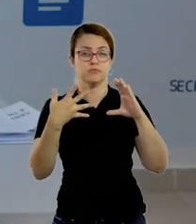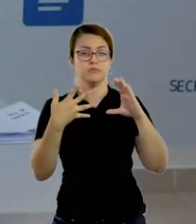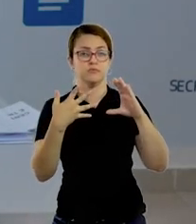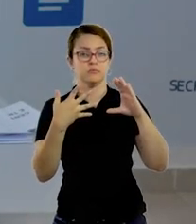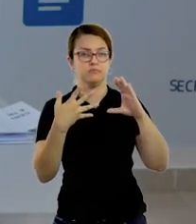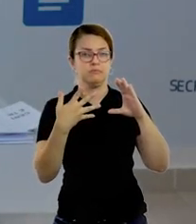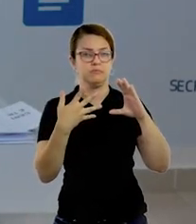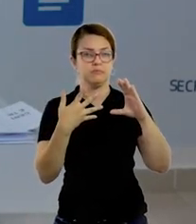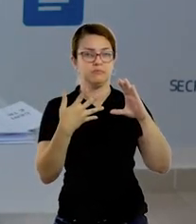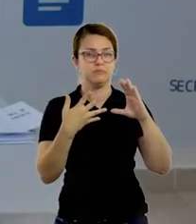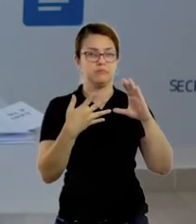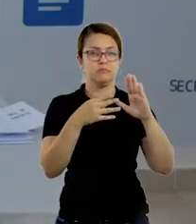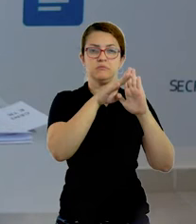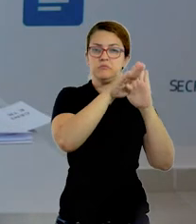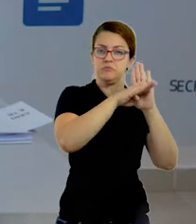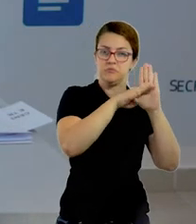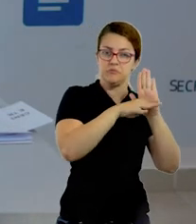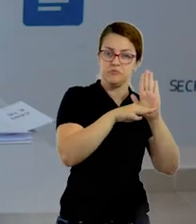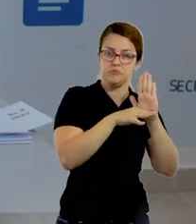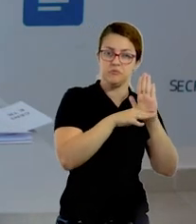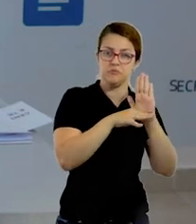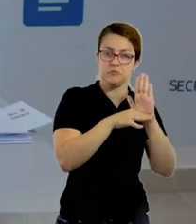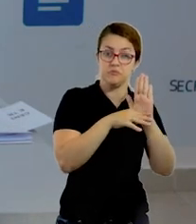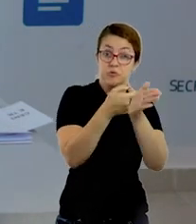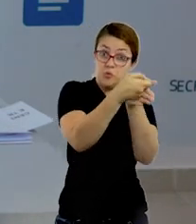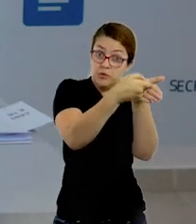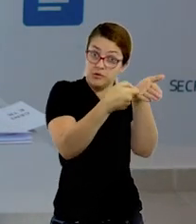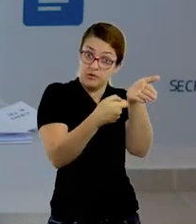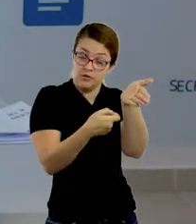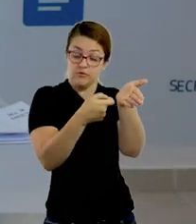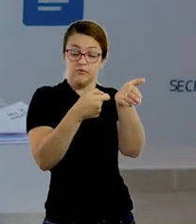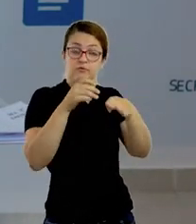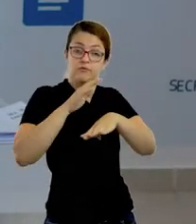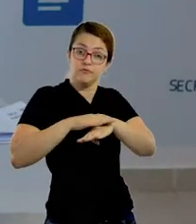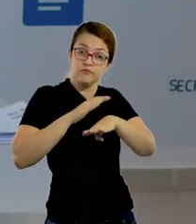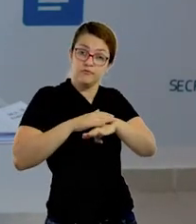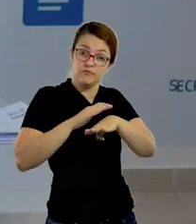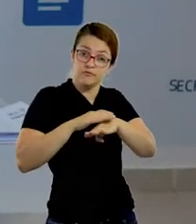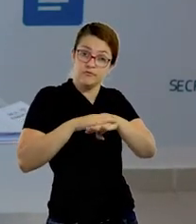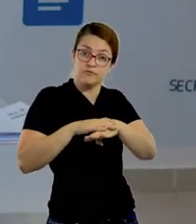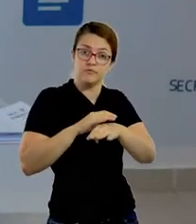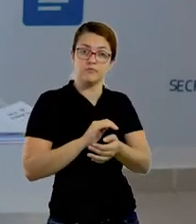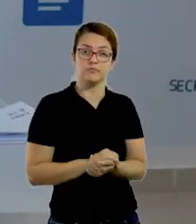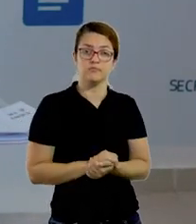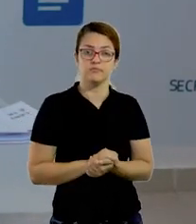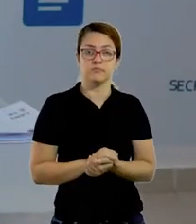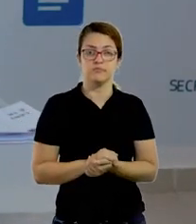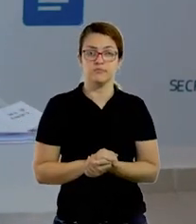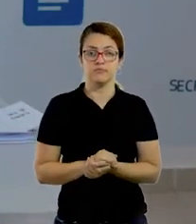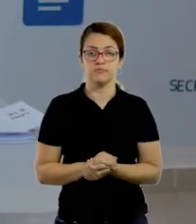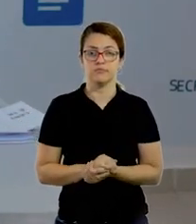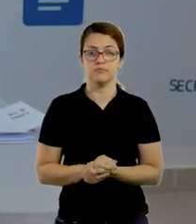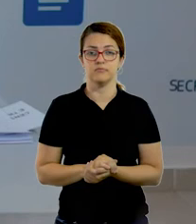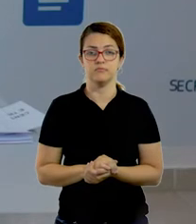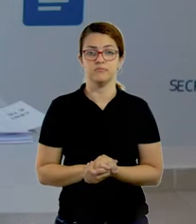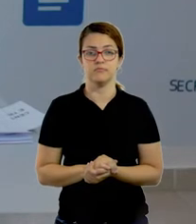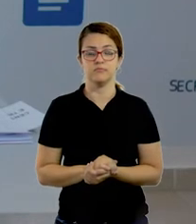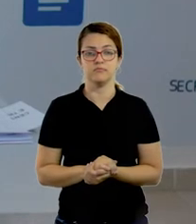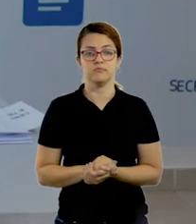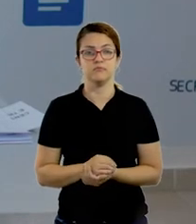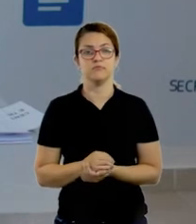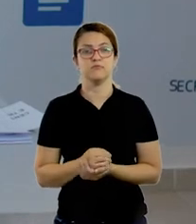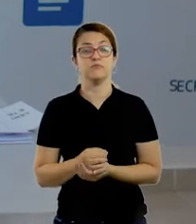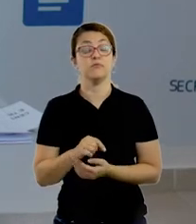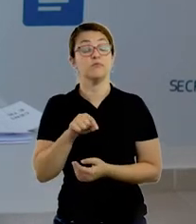vocês colocaram dessa pessoa e vão produzir um texto. E esse texto tem um tema, você é um presente.